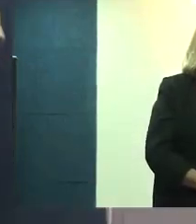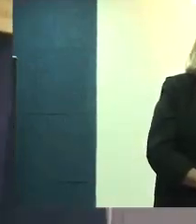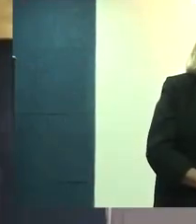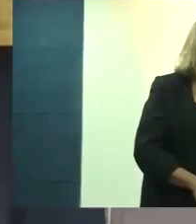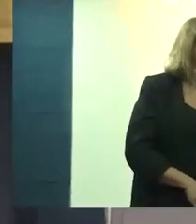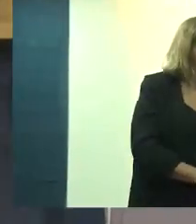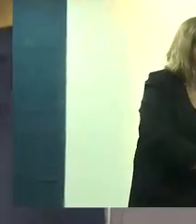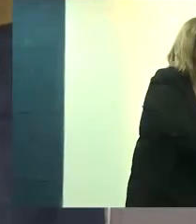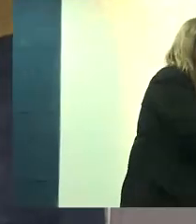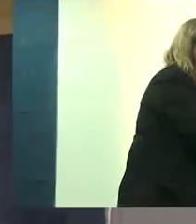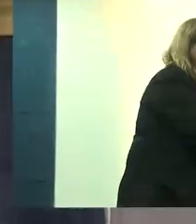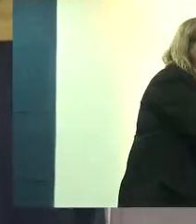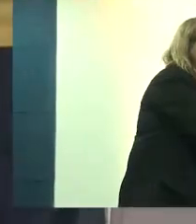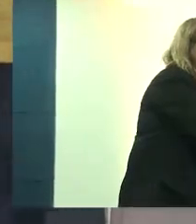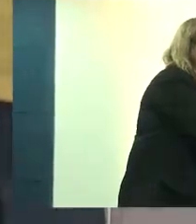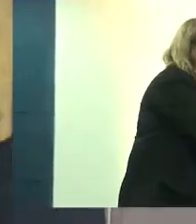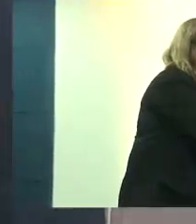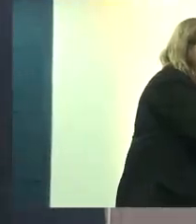Obrigado.